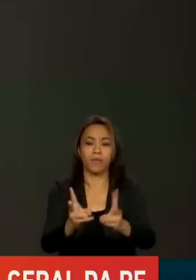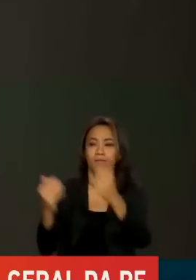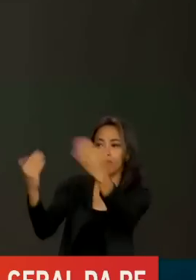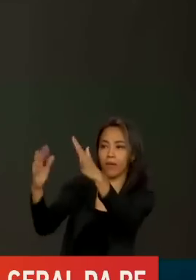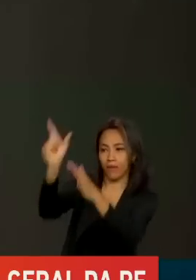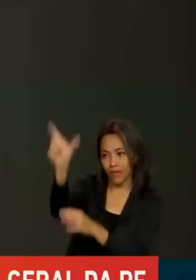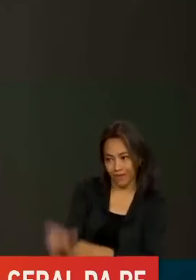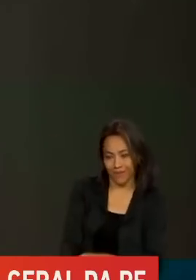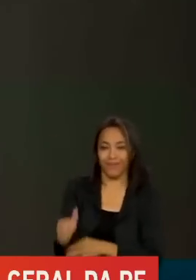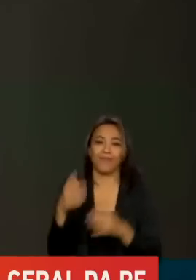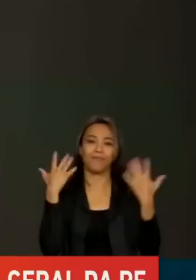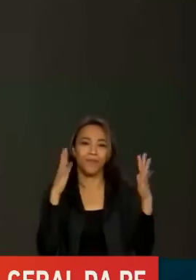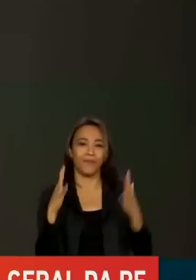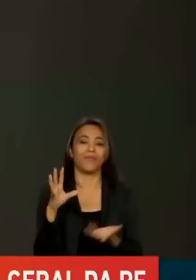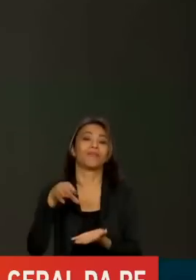parabéns à polícia federal